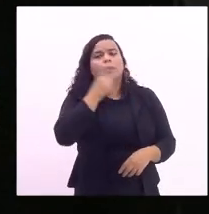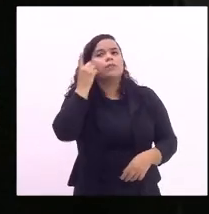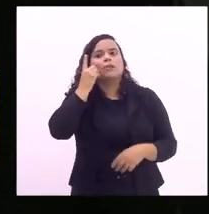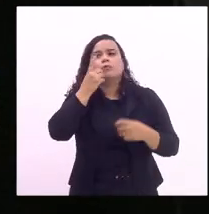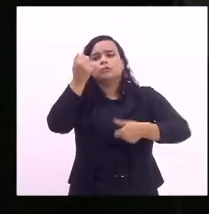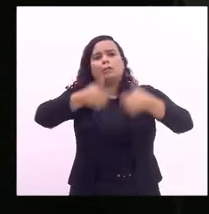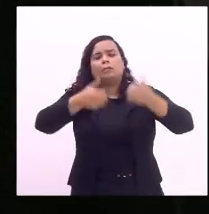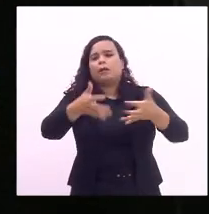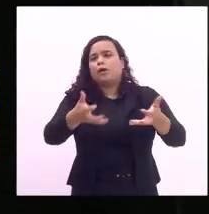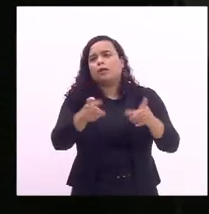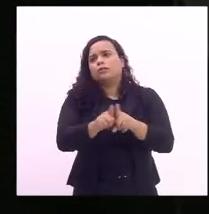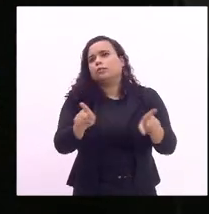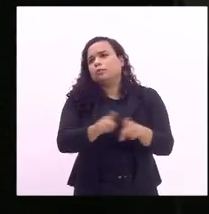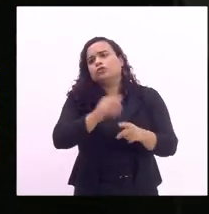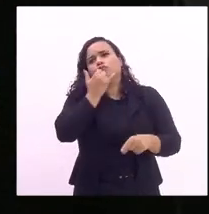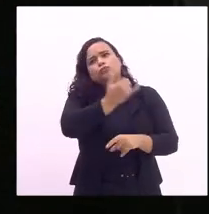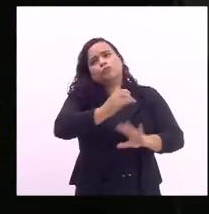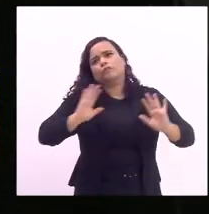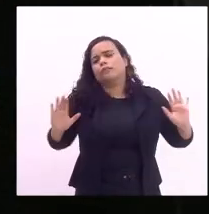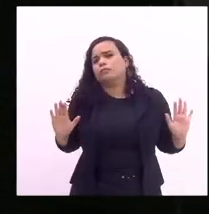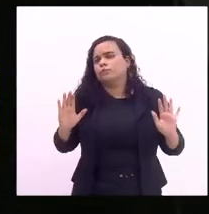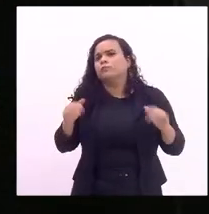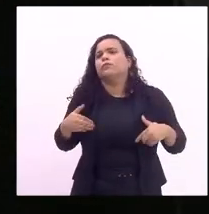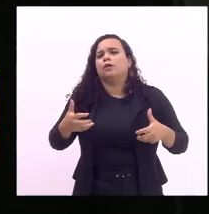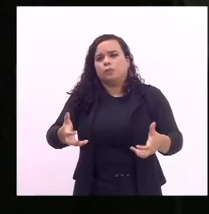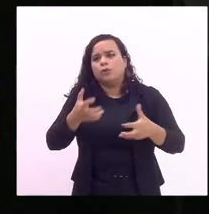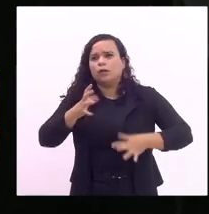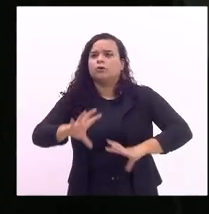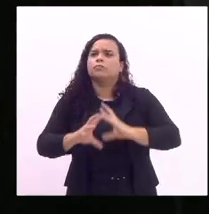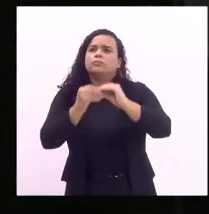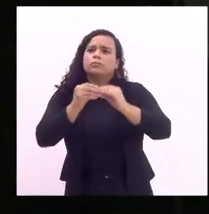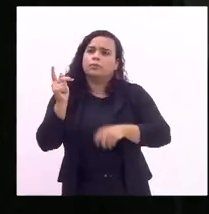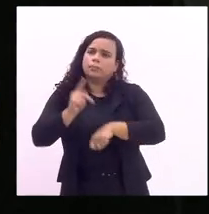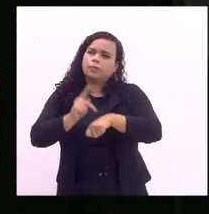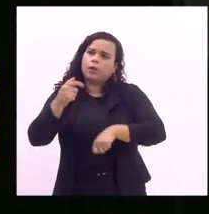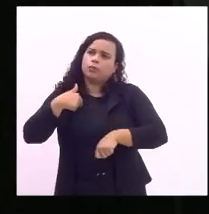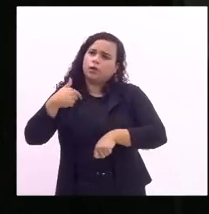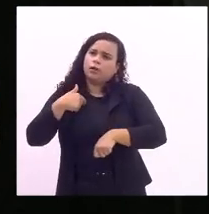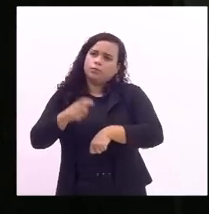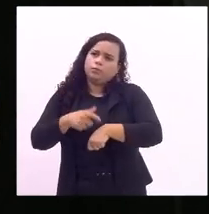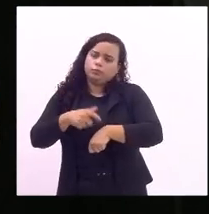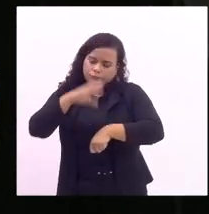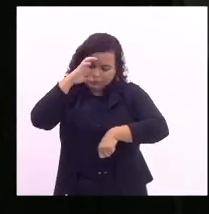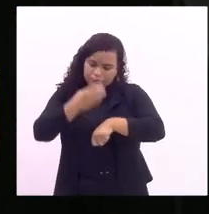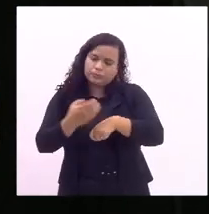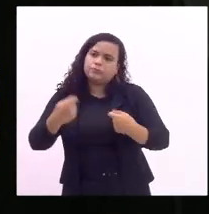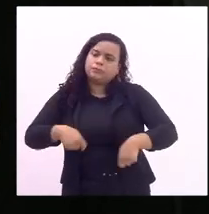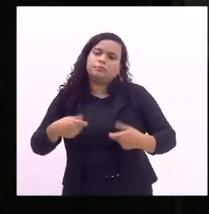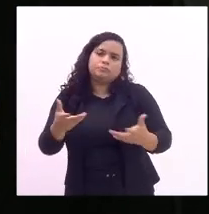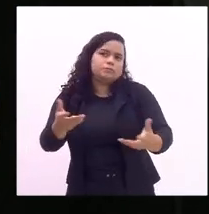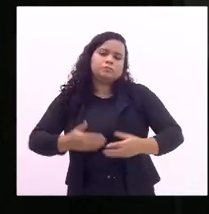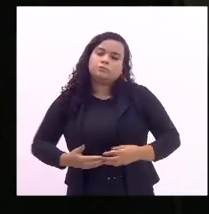também. Mas eu quero acrescentar meu tempo.